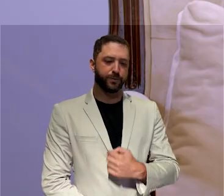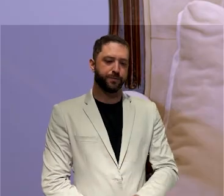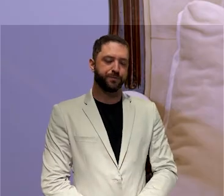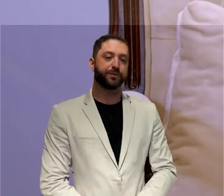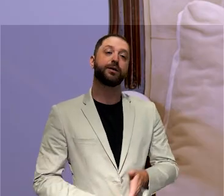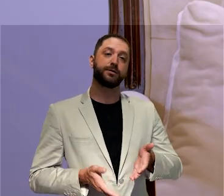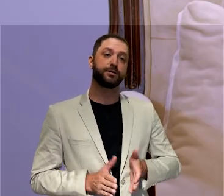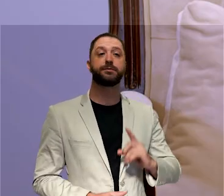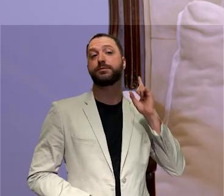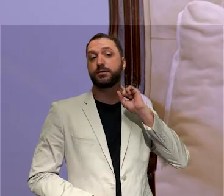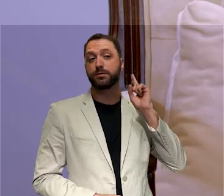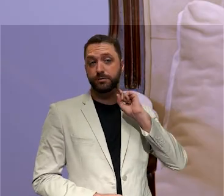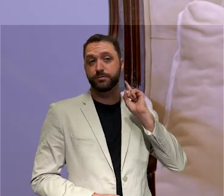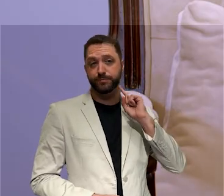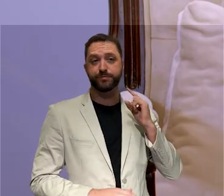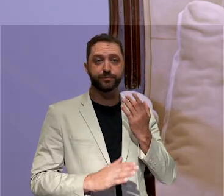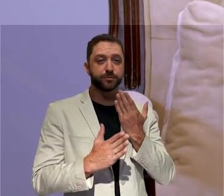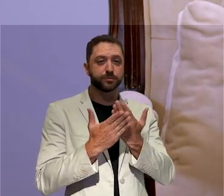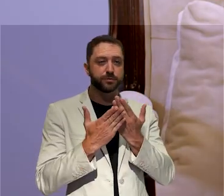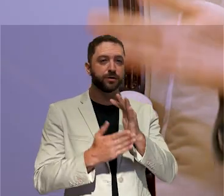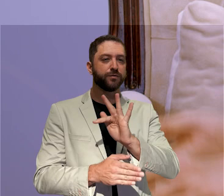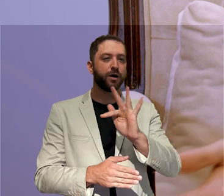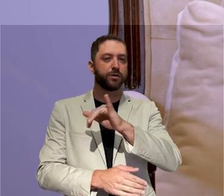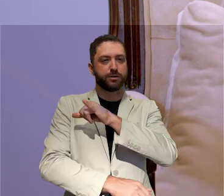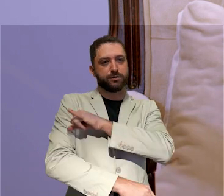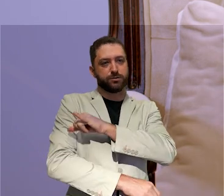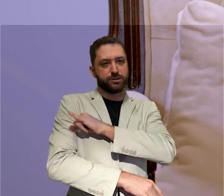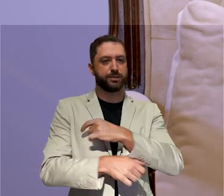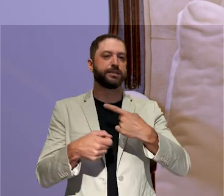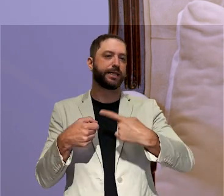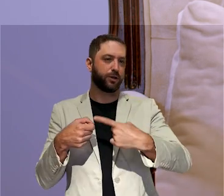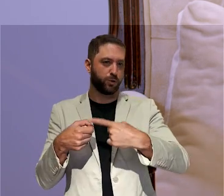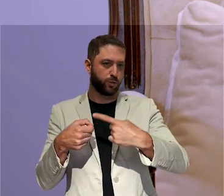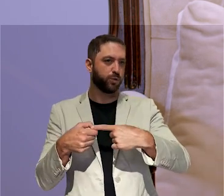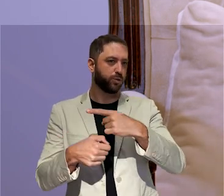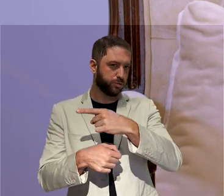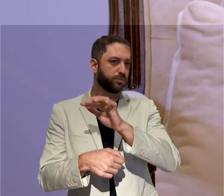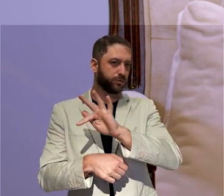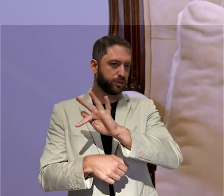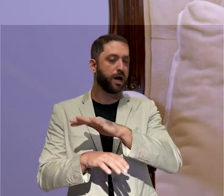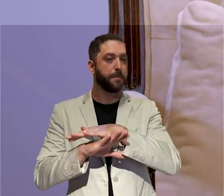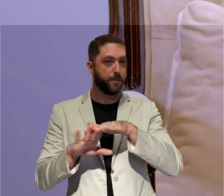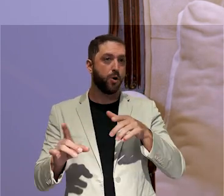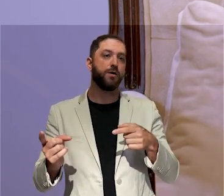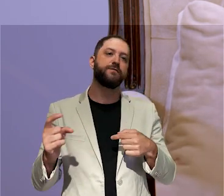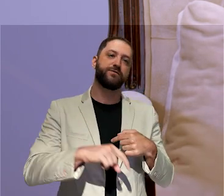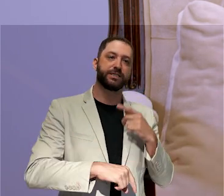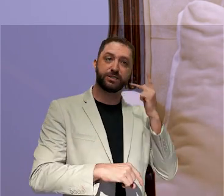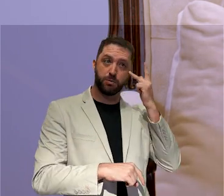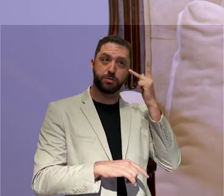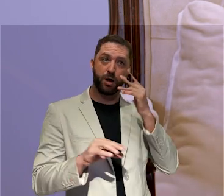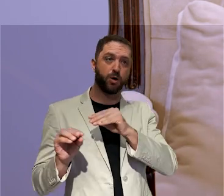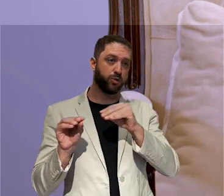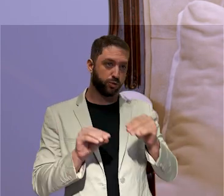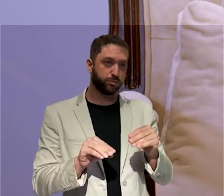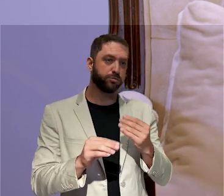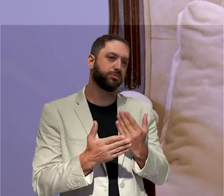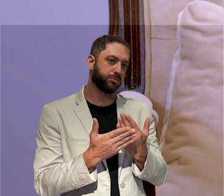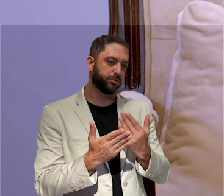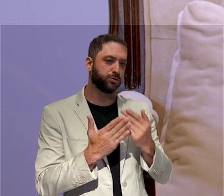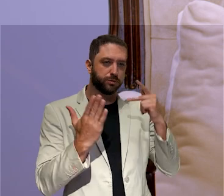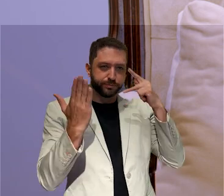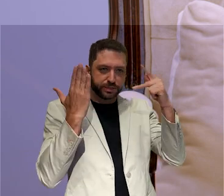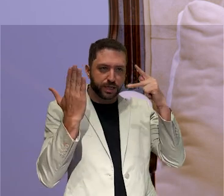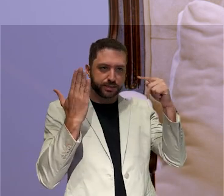Eu sou mineiro, fiz faculdade no interior do estado do Rio de Janeiro e assim que eu terminei eu vim para São Paulo.